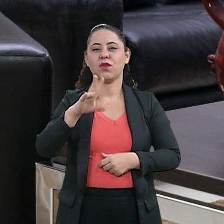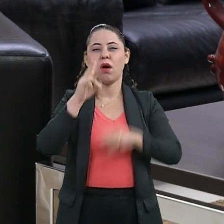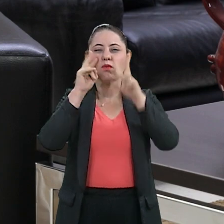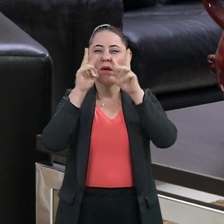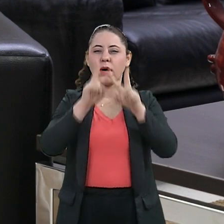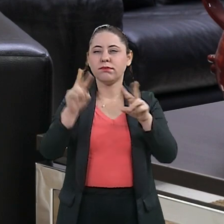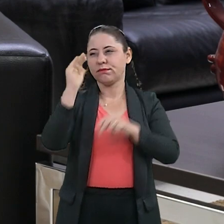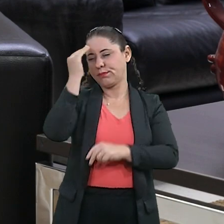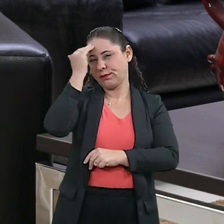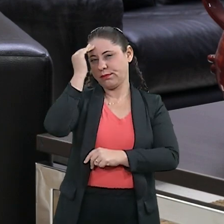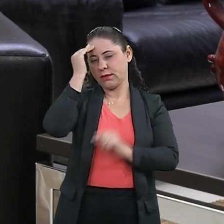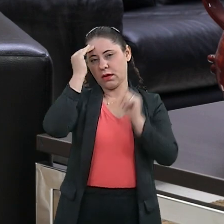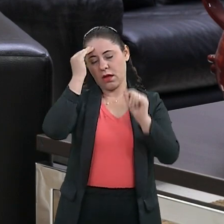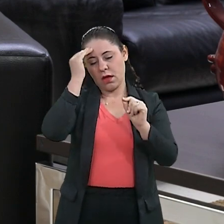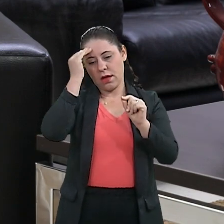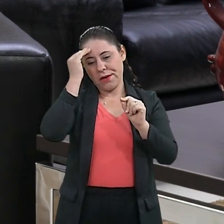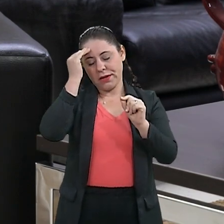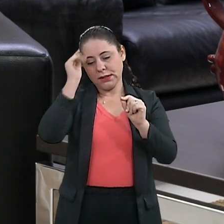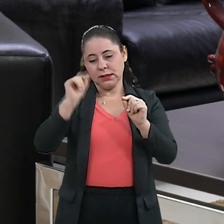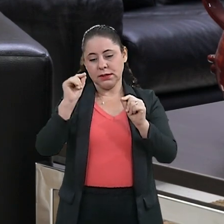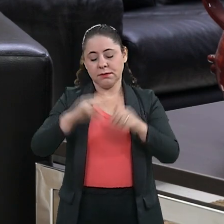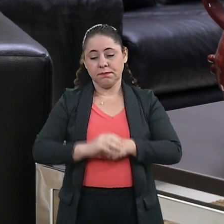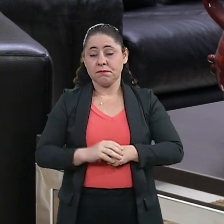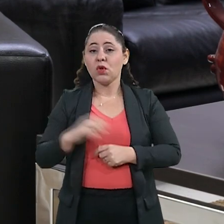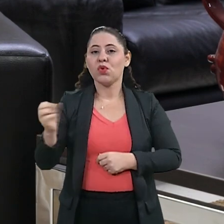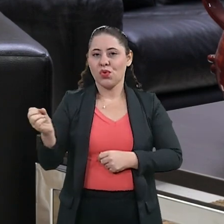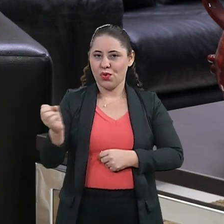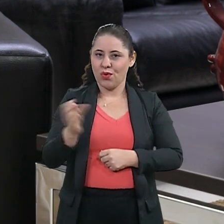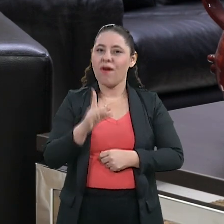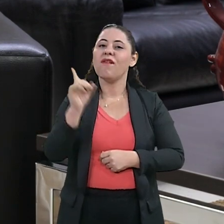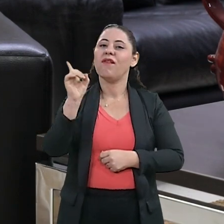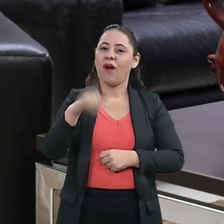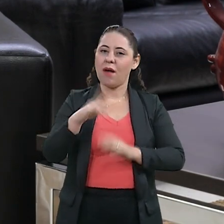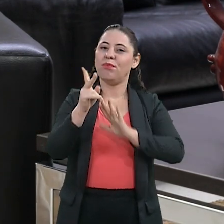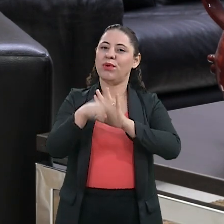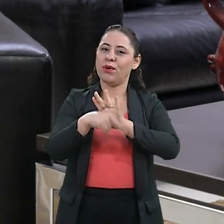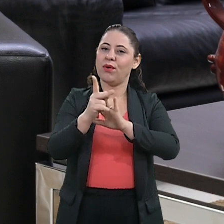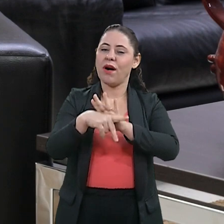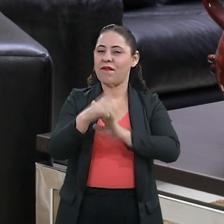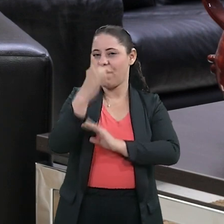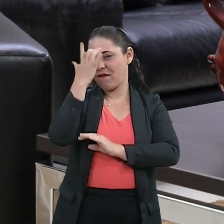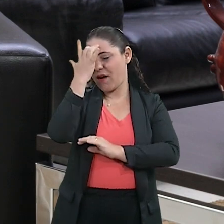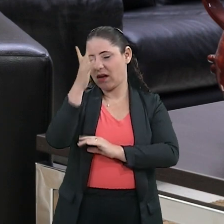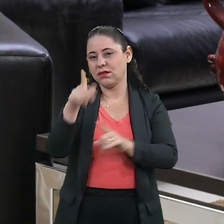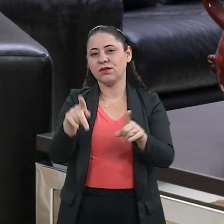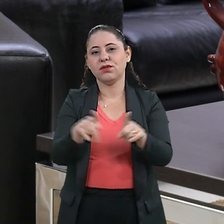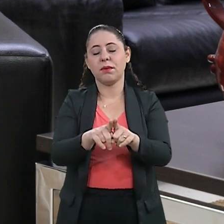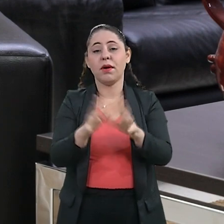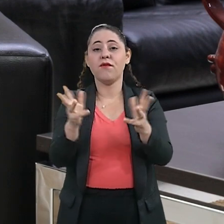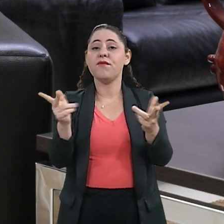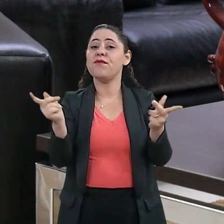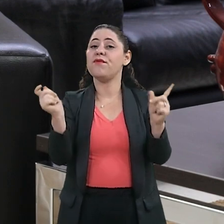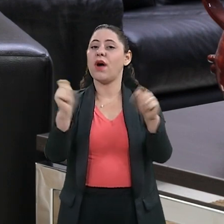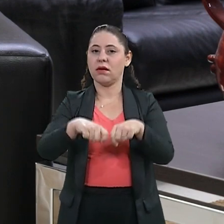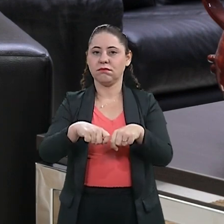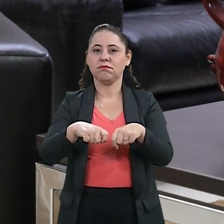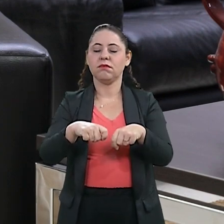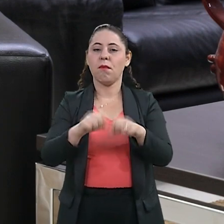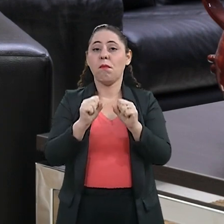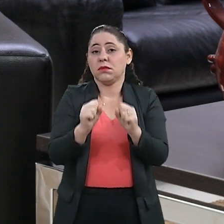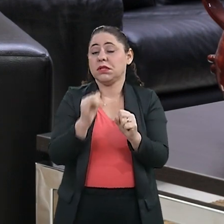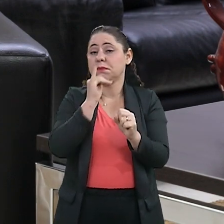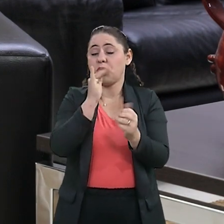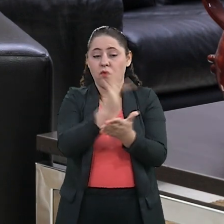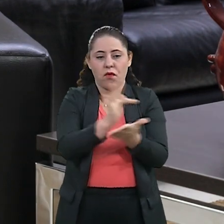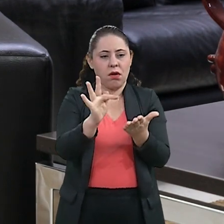gente conseguir aí visualizar, né? A inovação que esse programa traz, a facilidade, né? A eficiência, quer